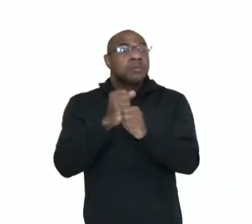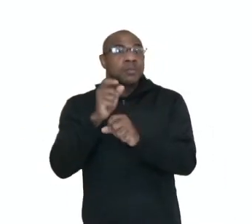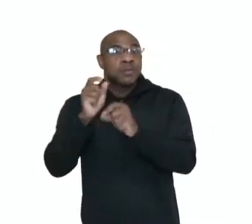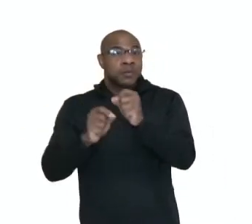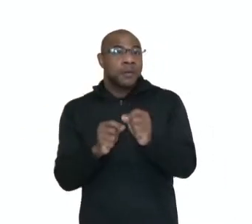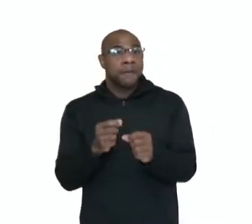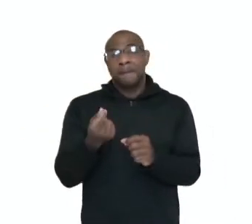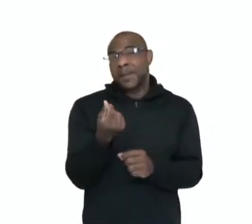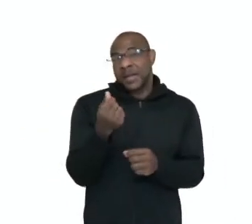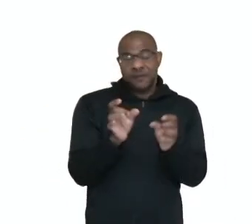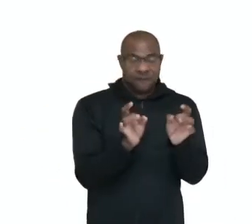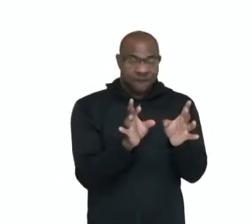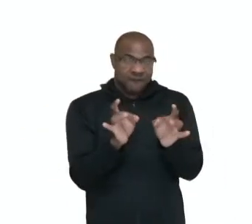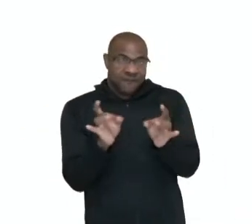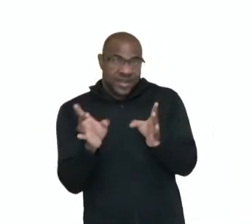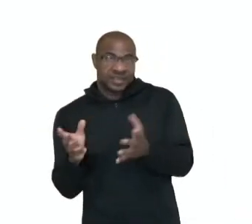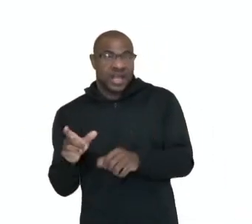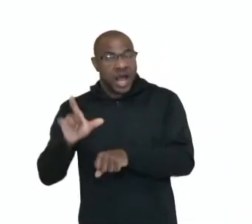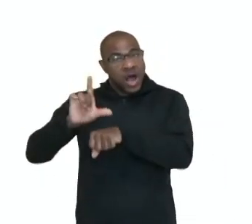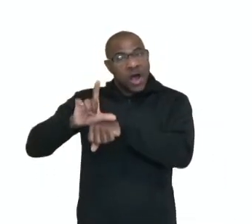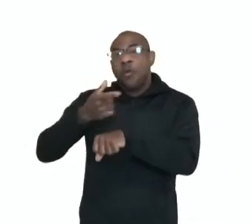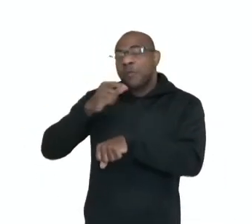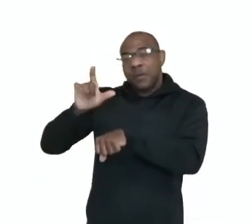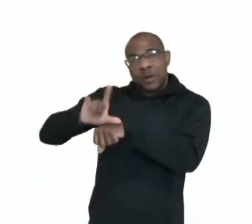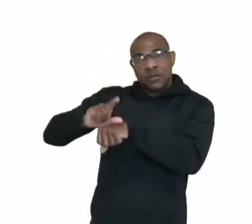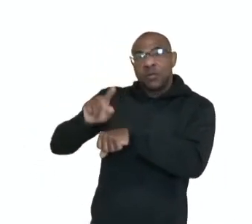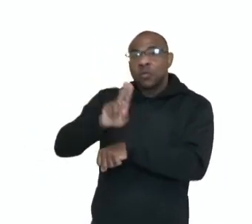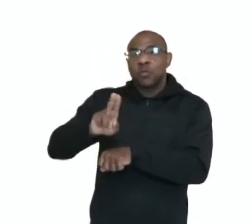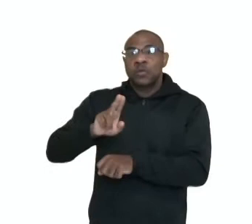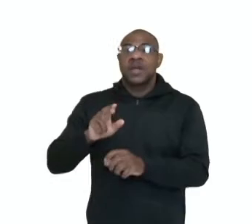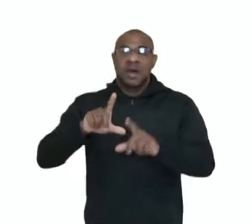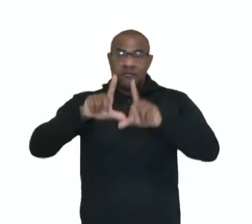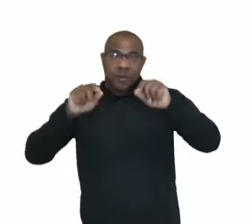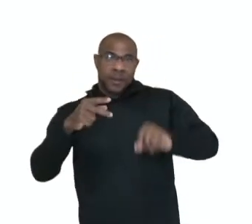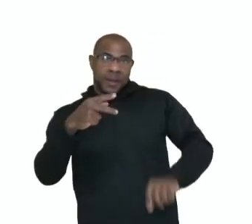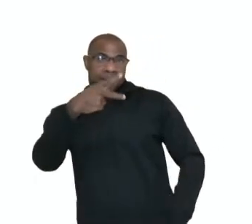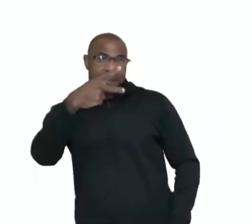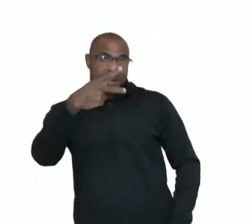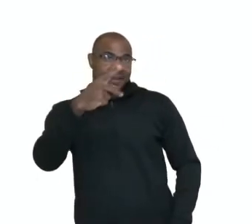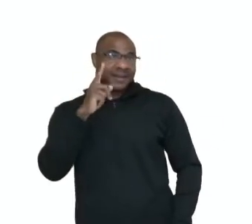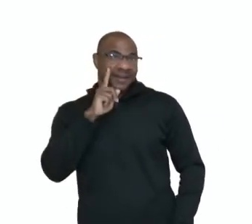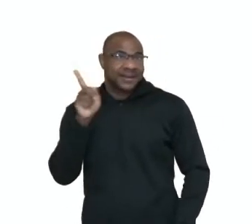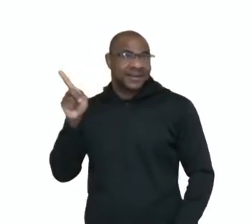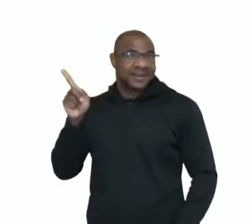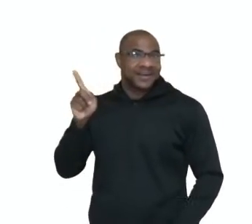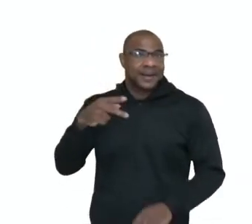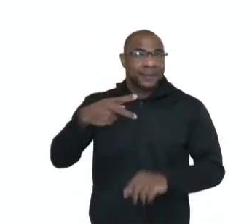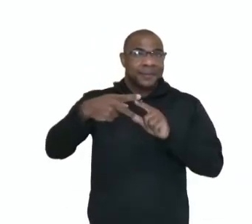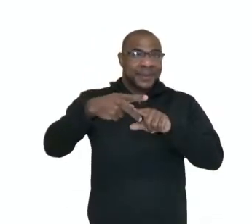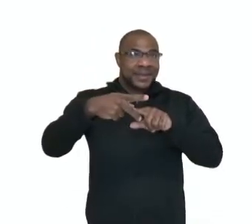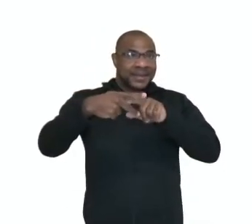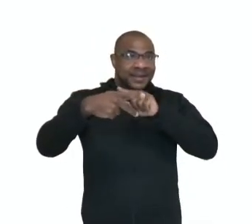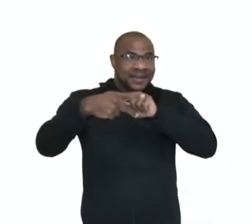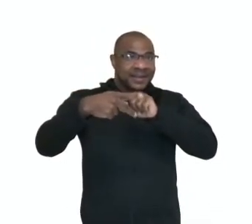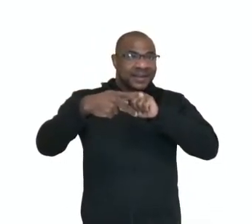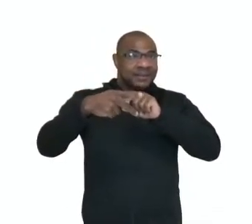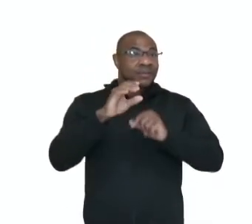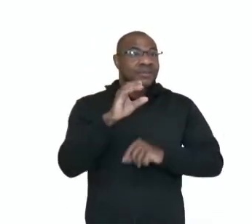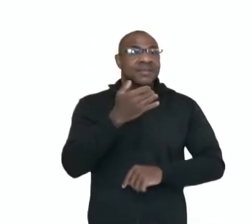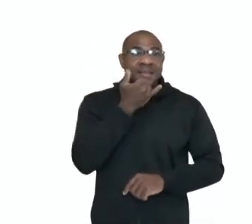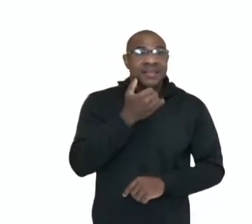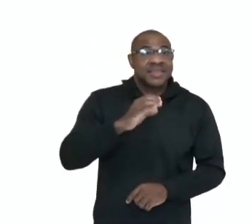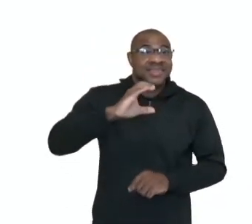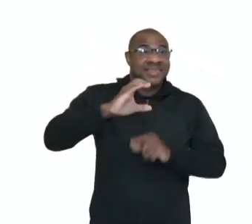dos produtos, um lojista utiliza a fórmula P igual a 1,65 vezes o C. Está pronta a tua